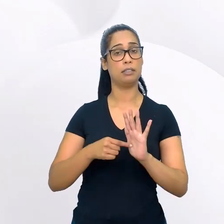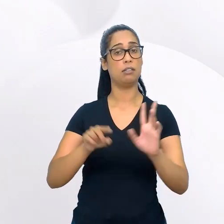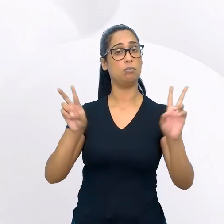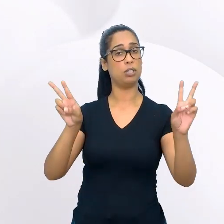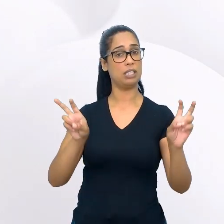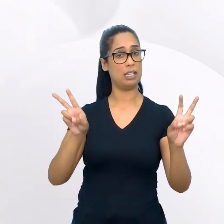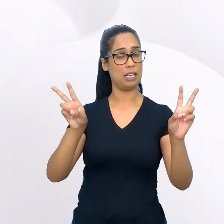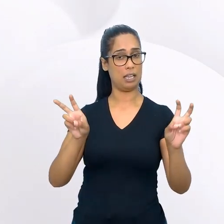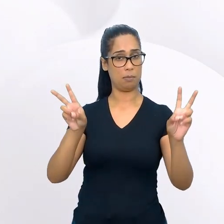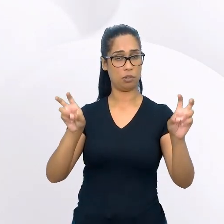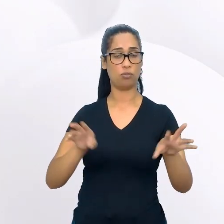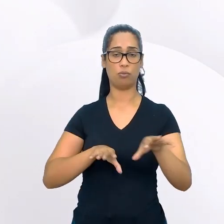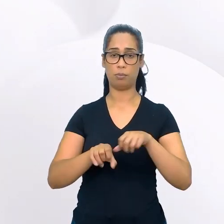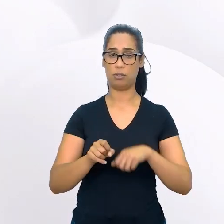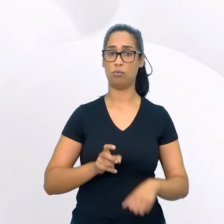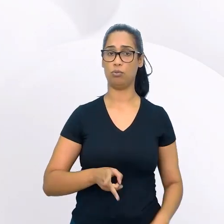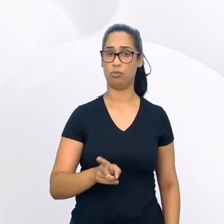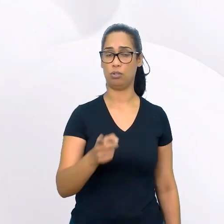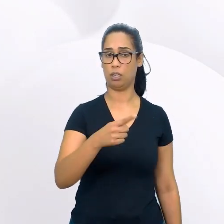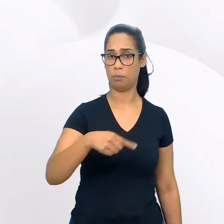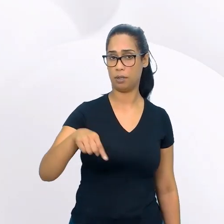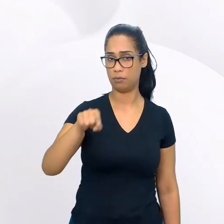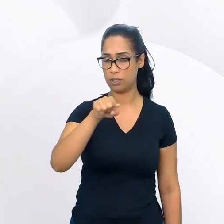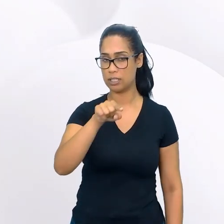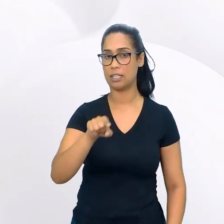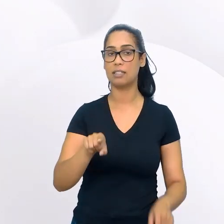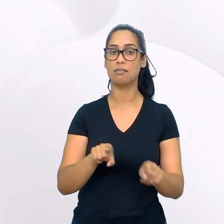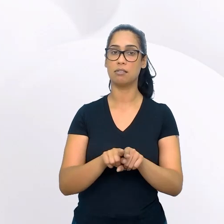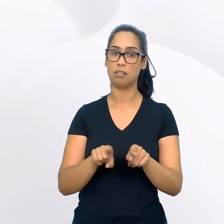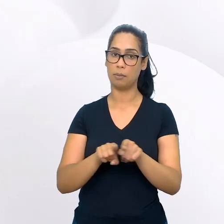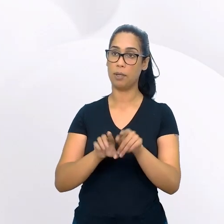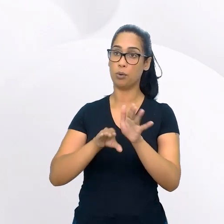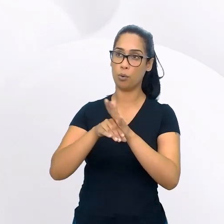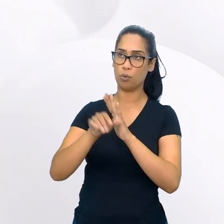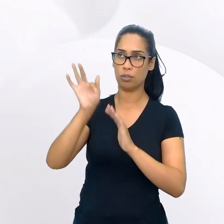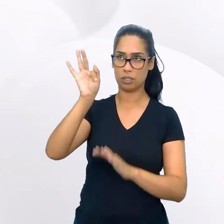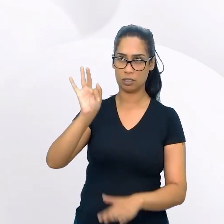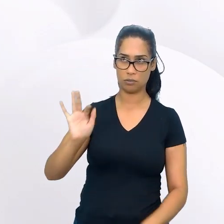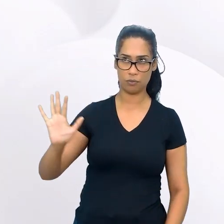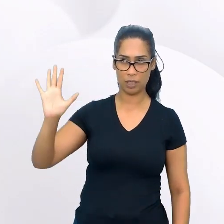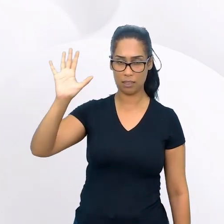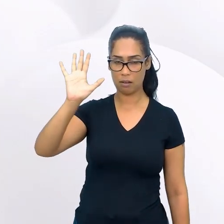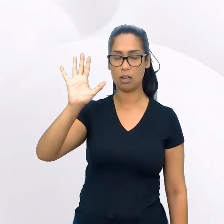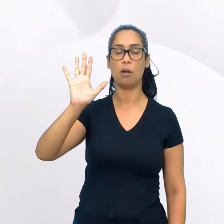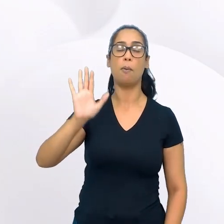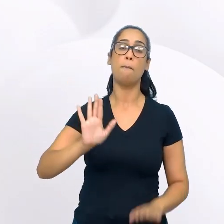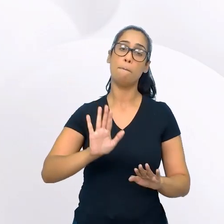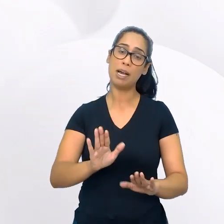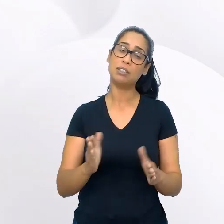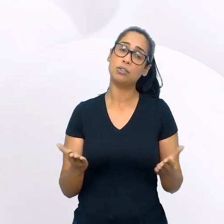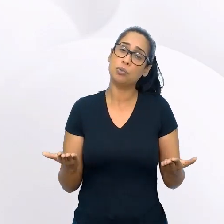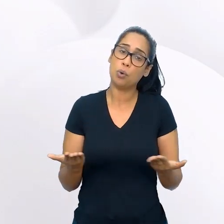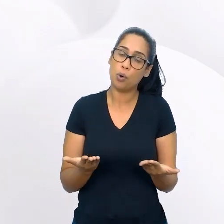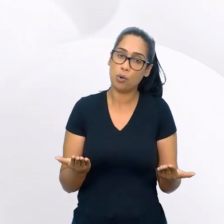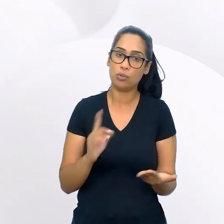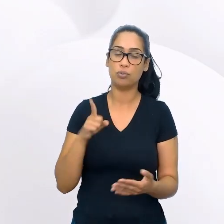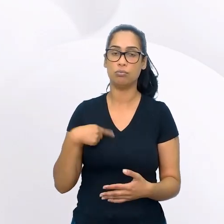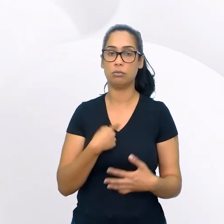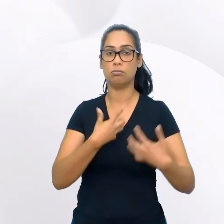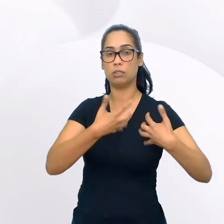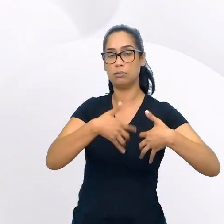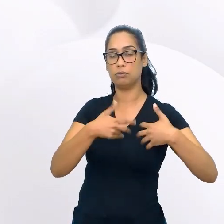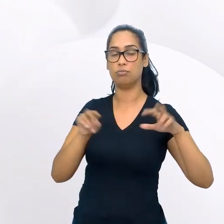continuada via esfera Federal mas aqui vamos né iniciar essa reflexão sobre né